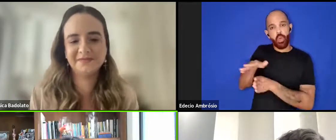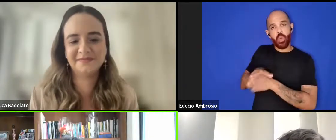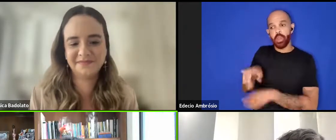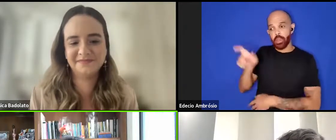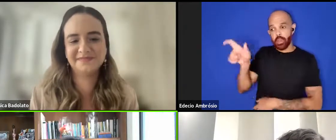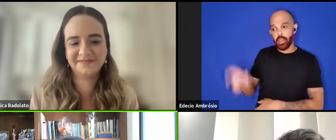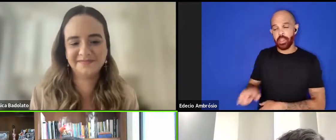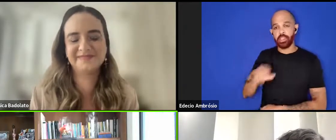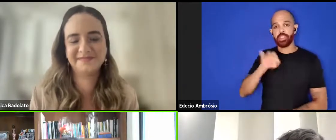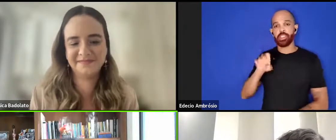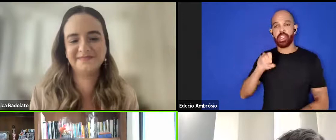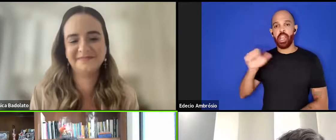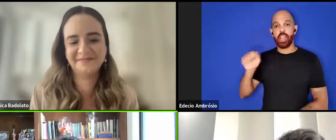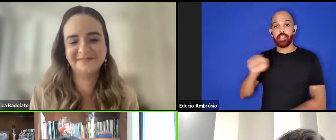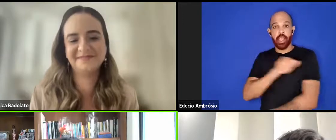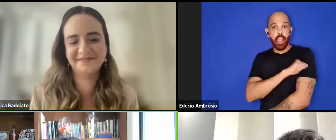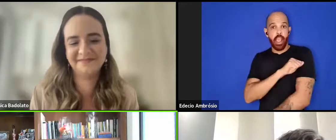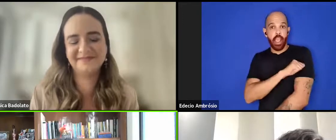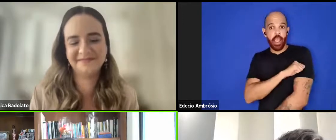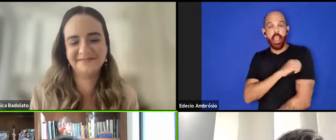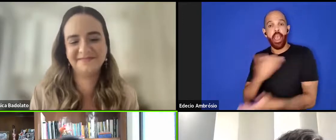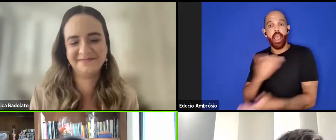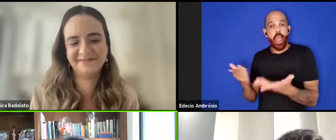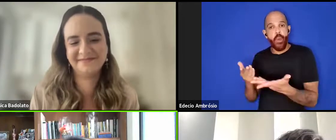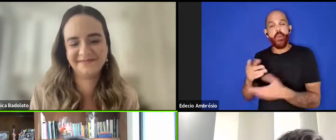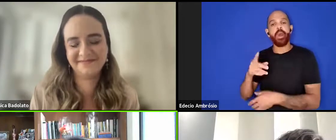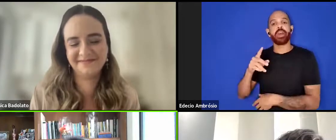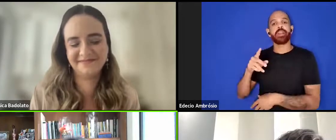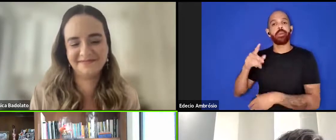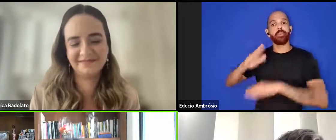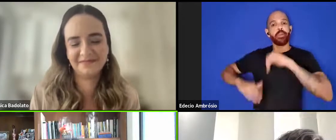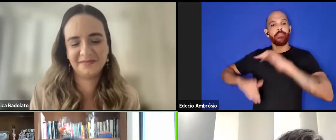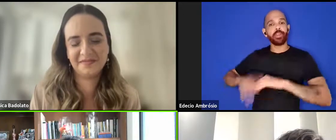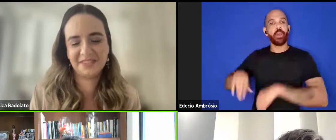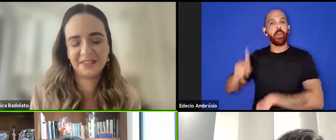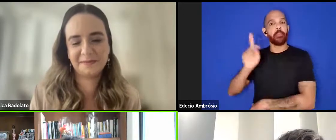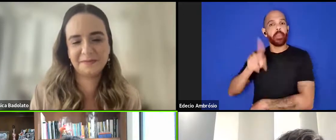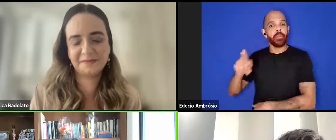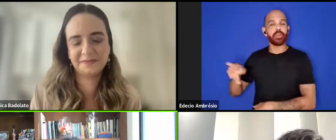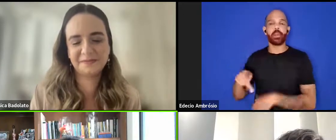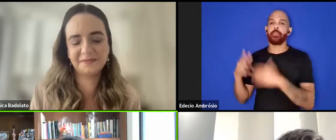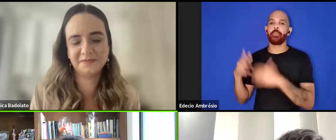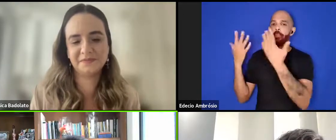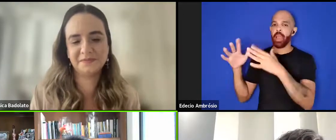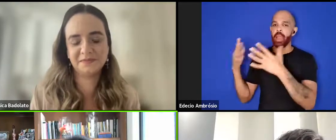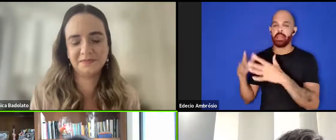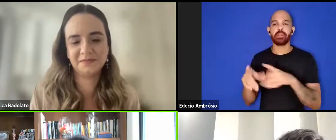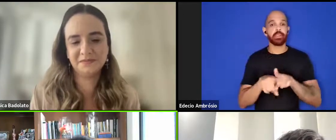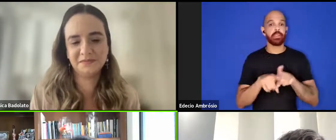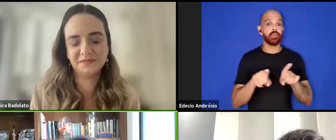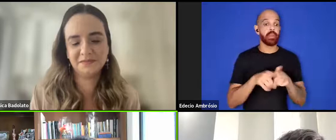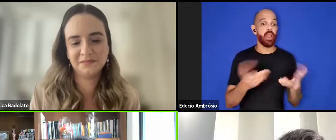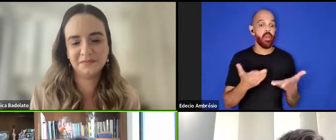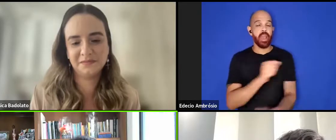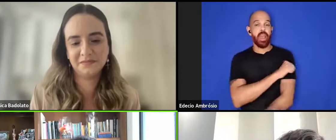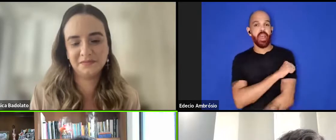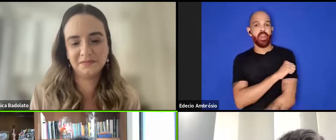agora uma profissional, uma professora, né, parabéns, Jéssica, e a tantos alunos que são professores agora, né, e